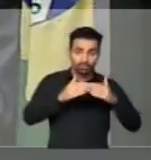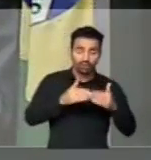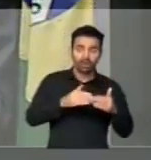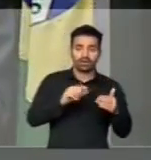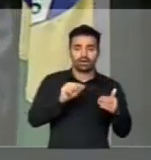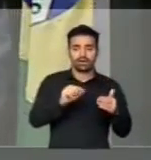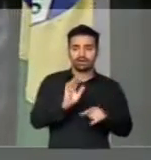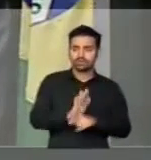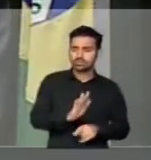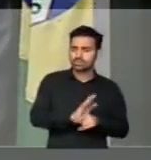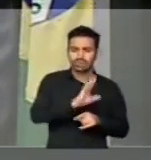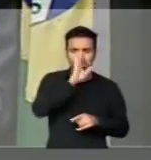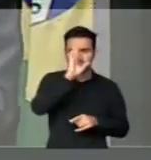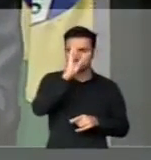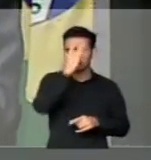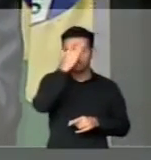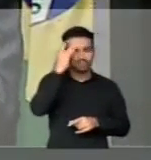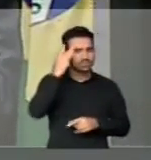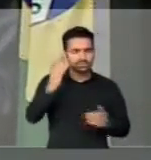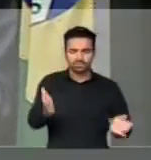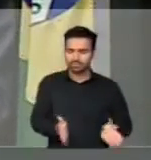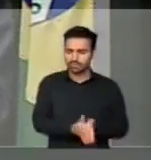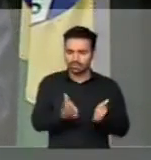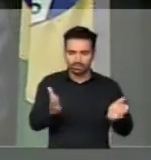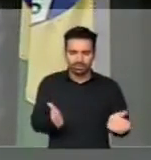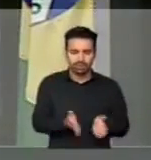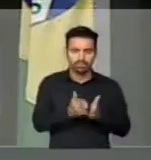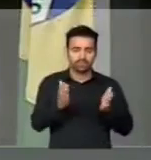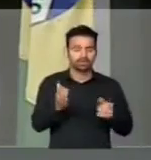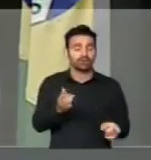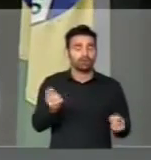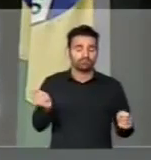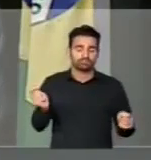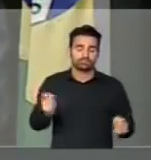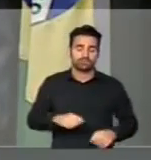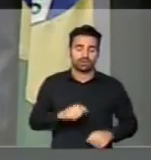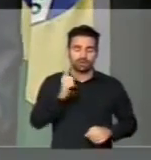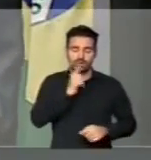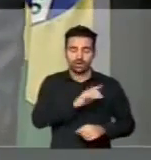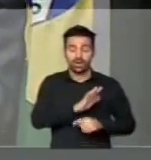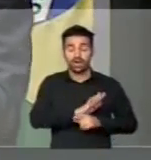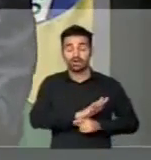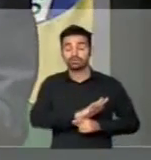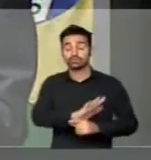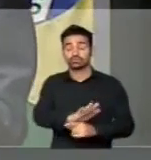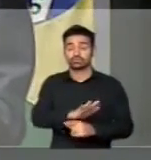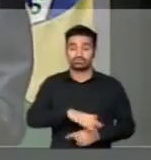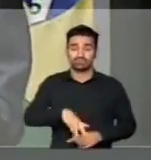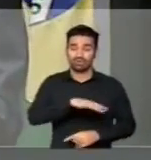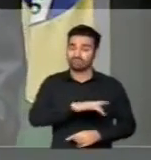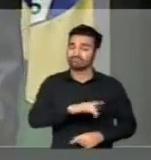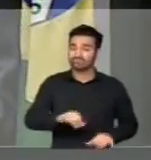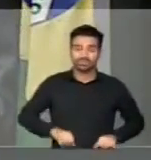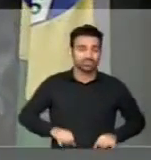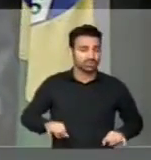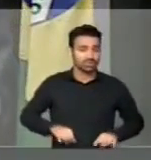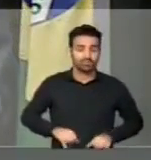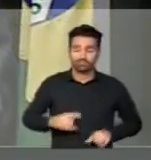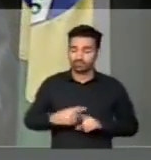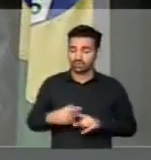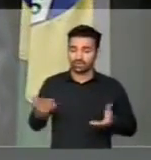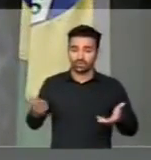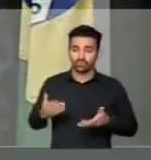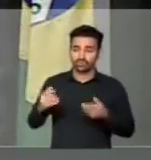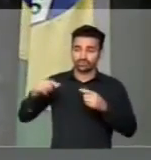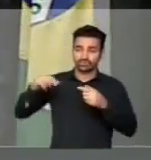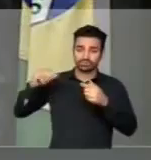mais pobres irá nos permitir ajudar aqueles que mais sofrem com a crise atual